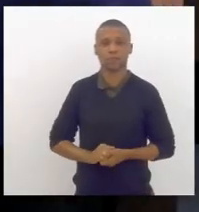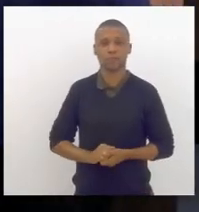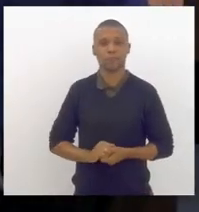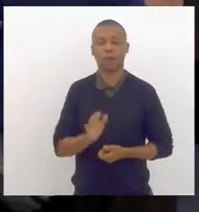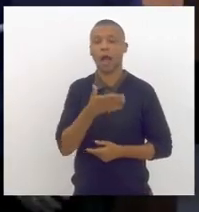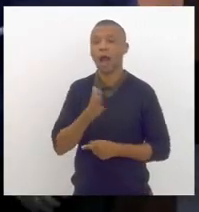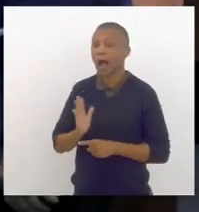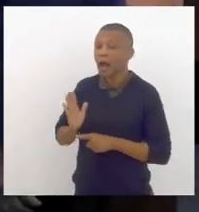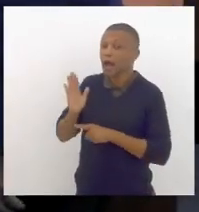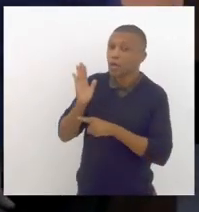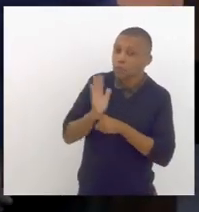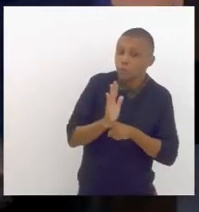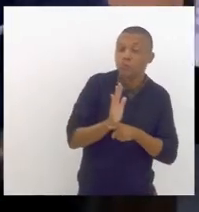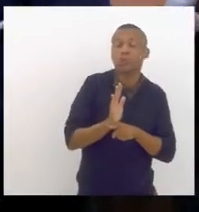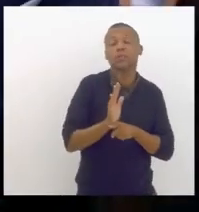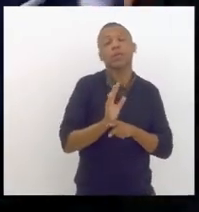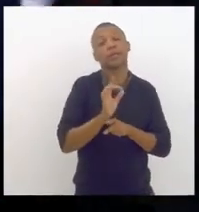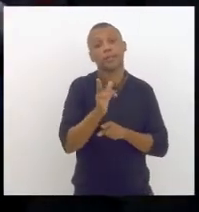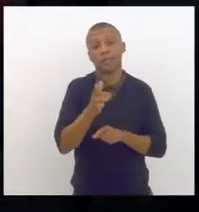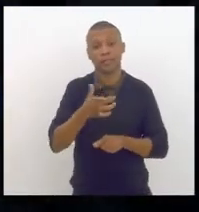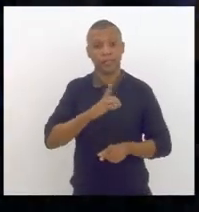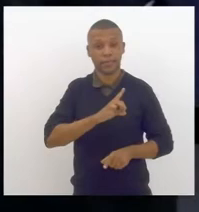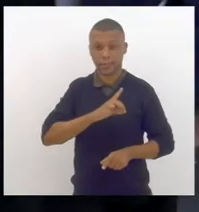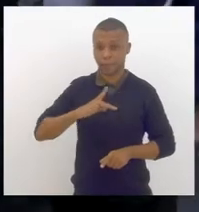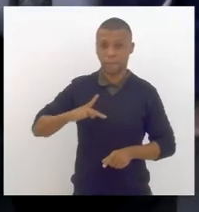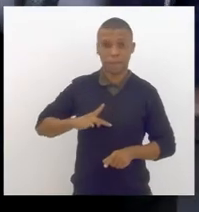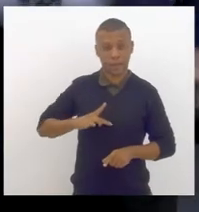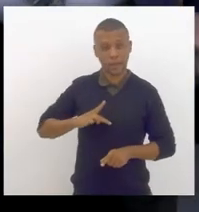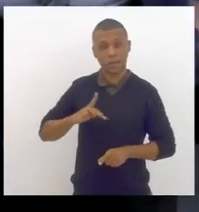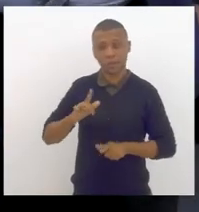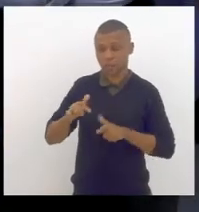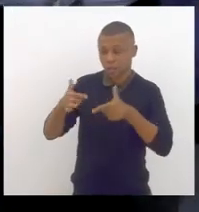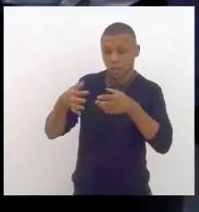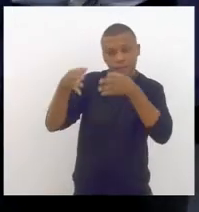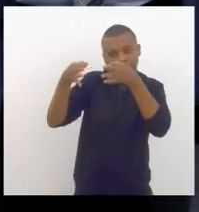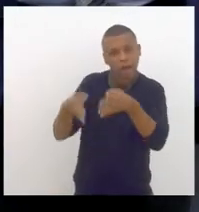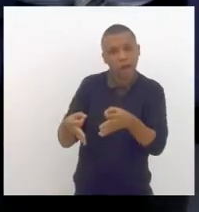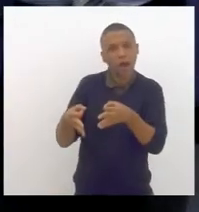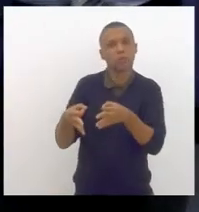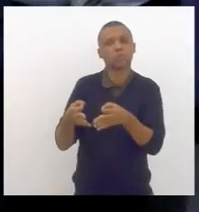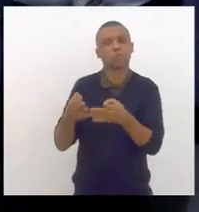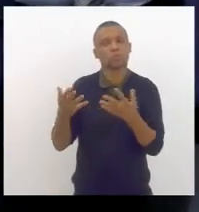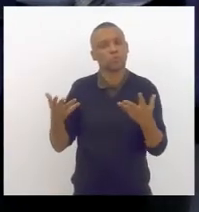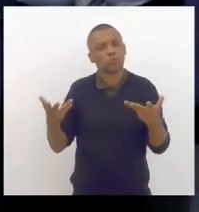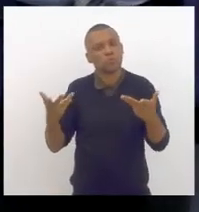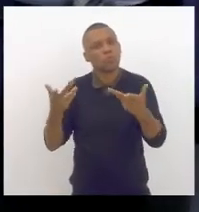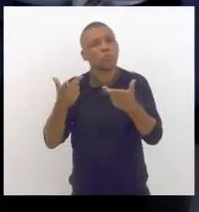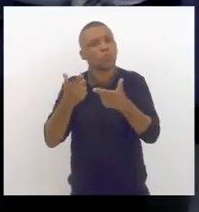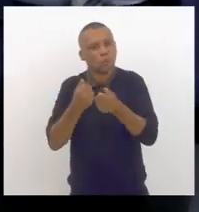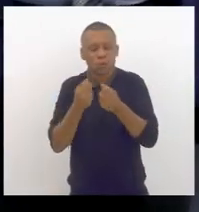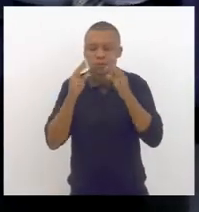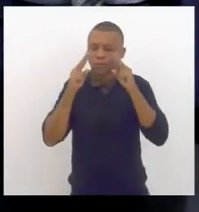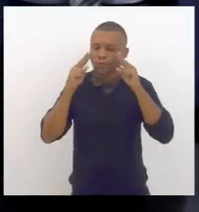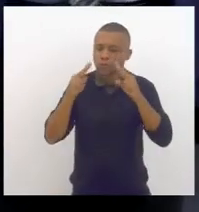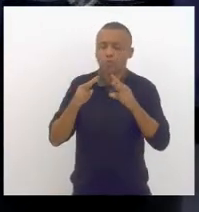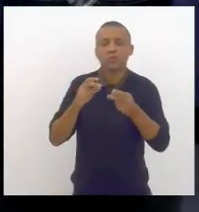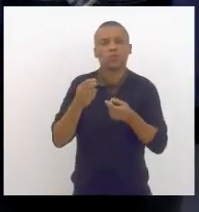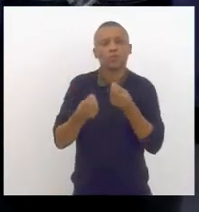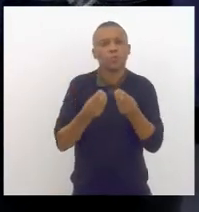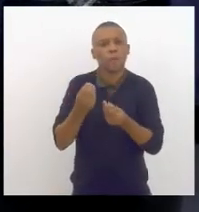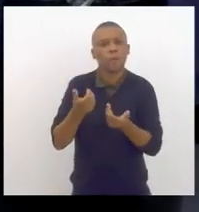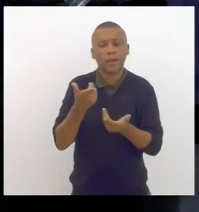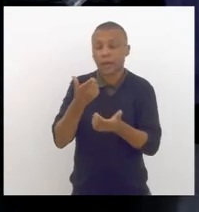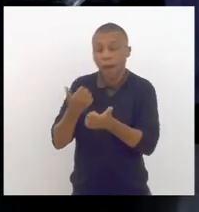ajuda com que essa Defensoria seja de fato o que ela é em termos de excelência, em termos de escuta à